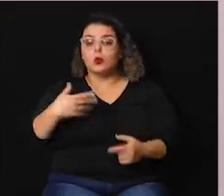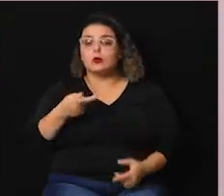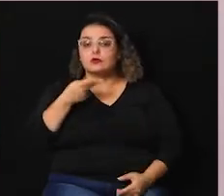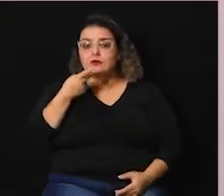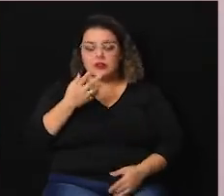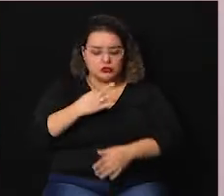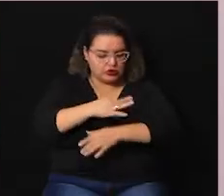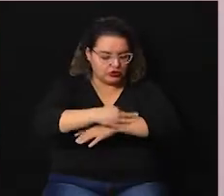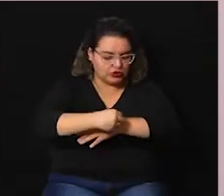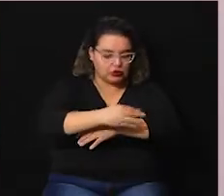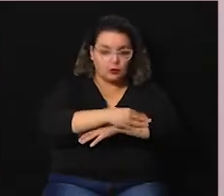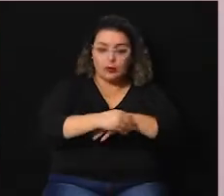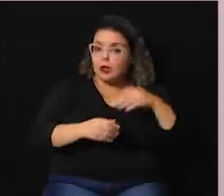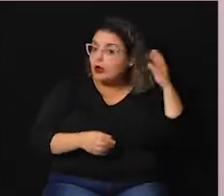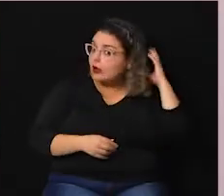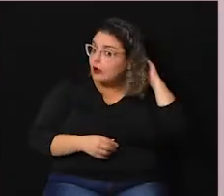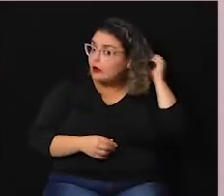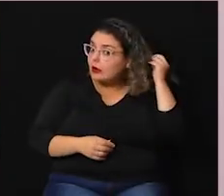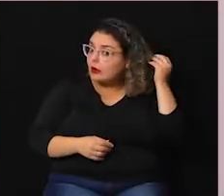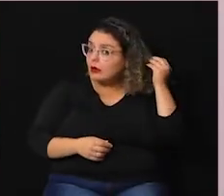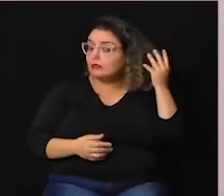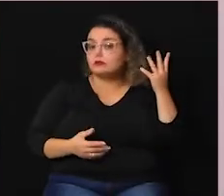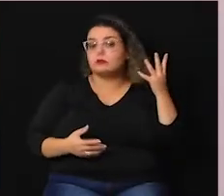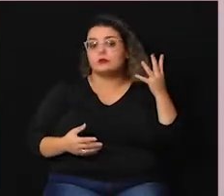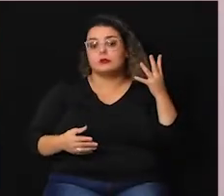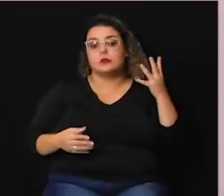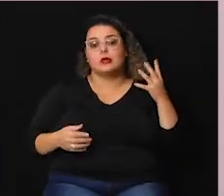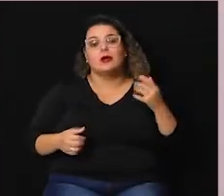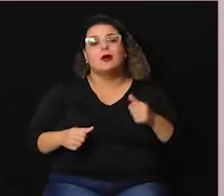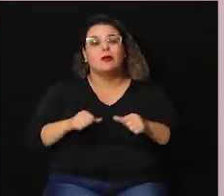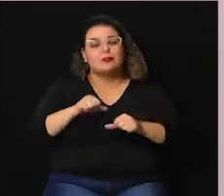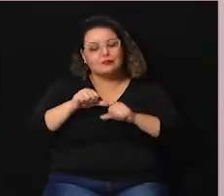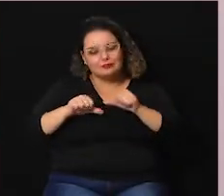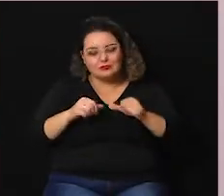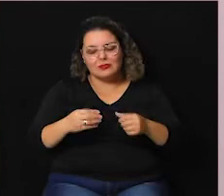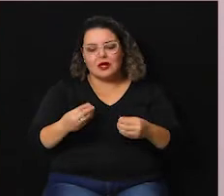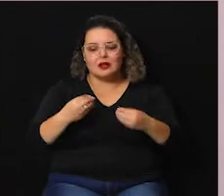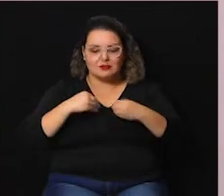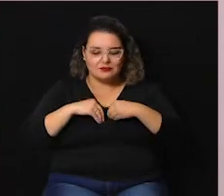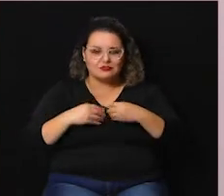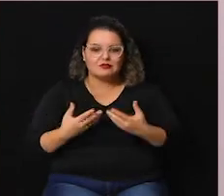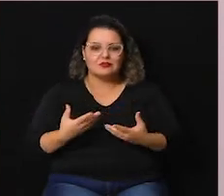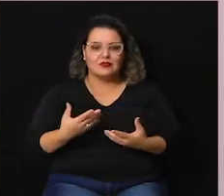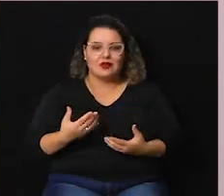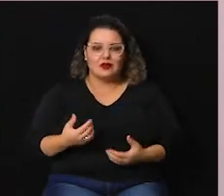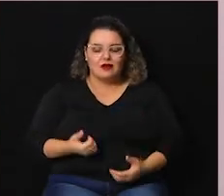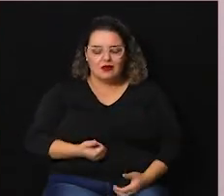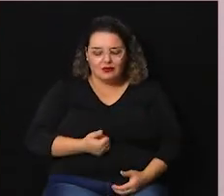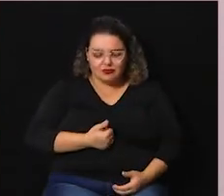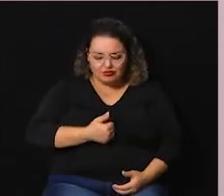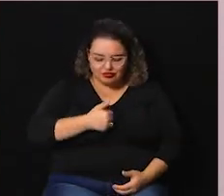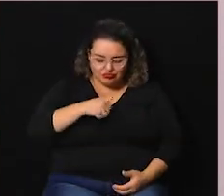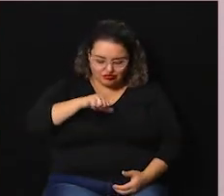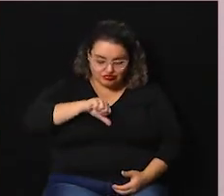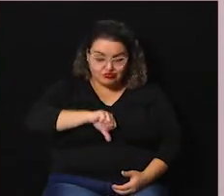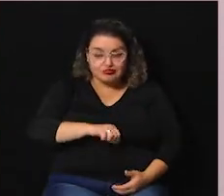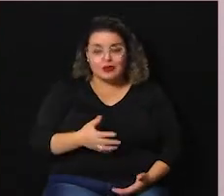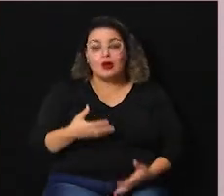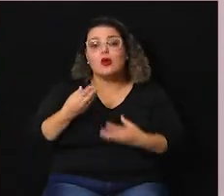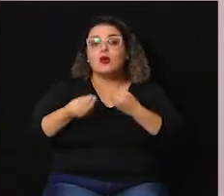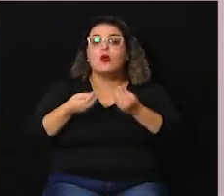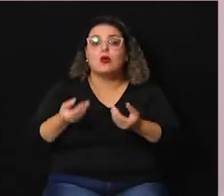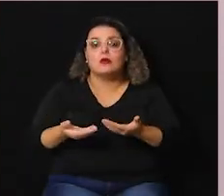de pelo, a gente fala de cabelo, como o senhor disse, né, mexe também com a autoestima. A pessoa quer ver o resultado logo. Como que funciona